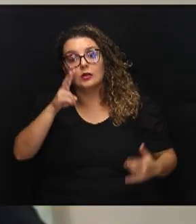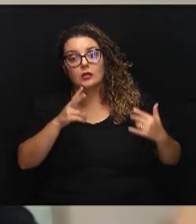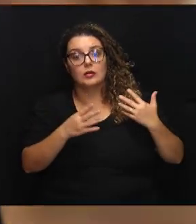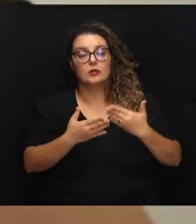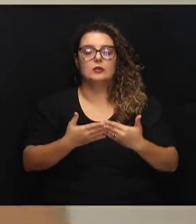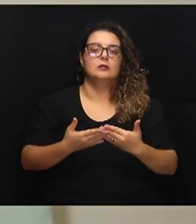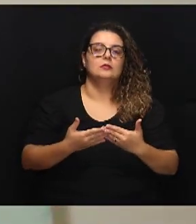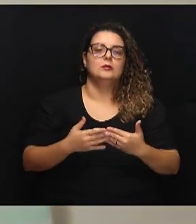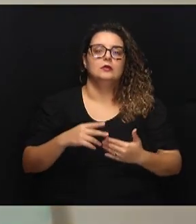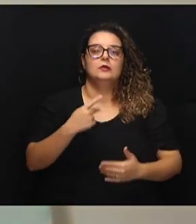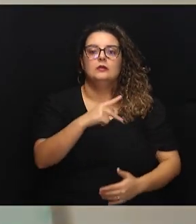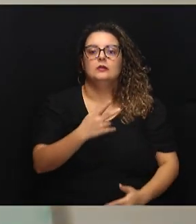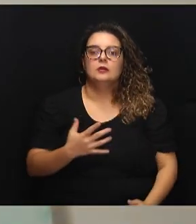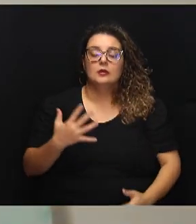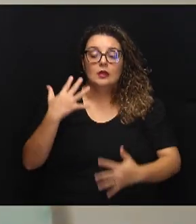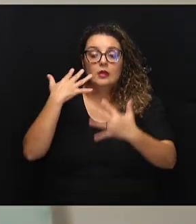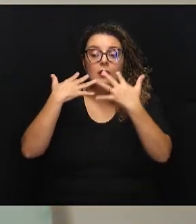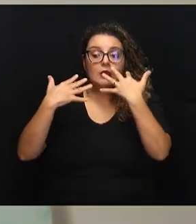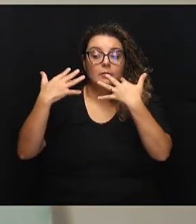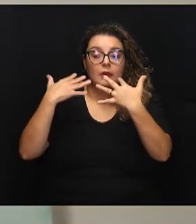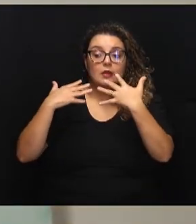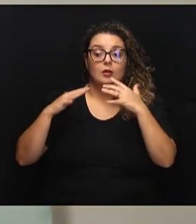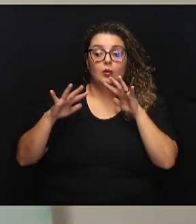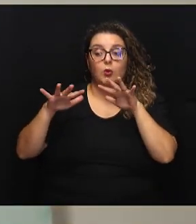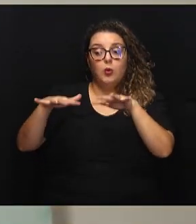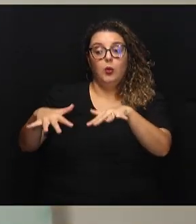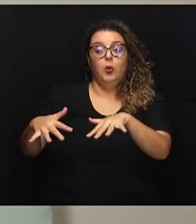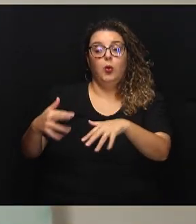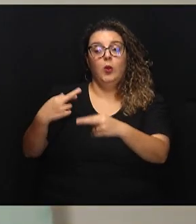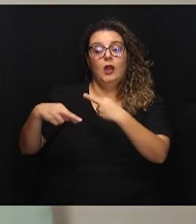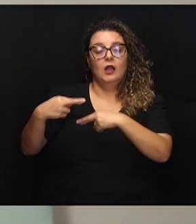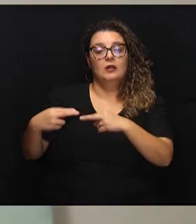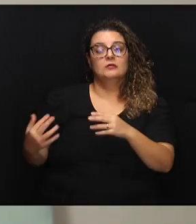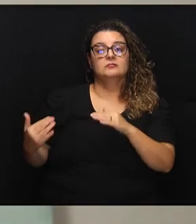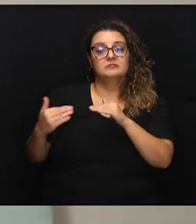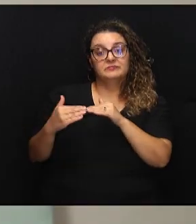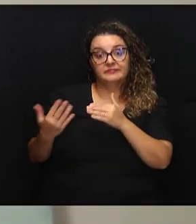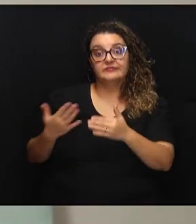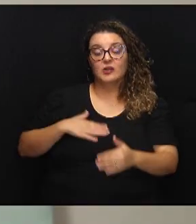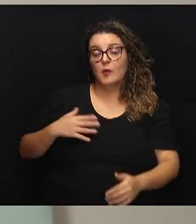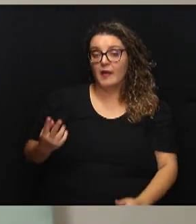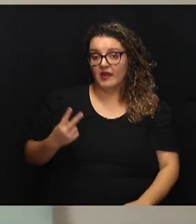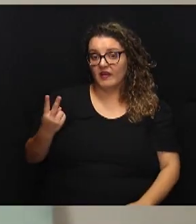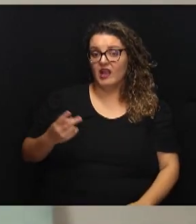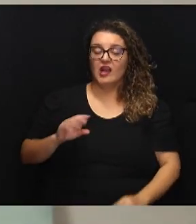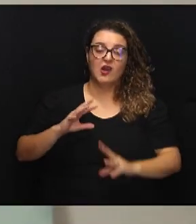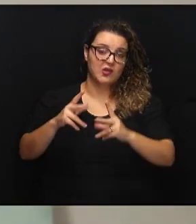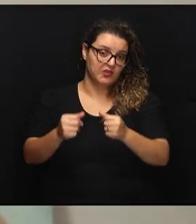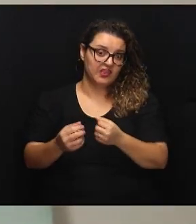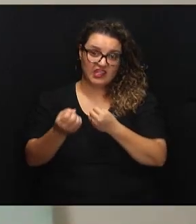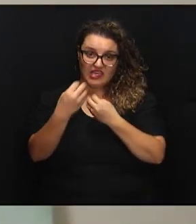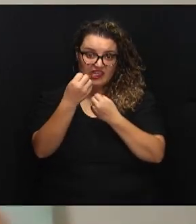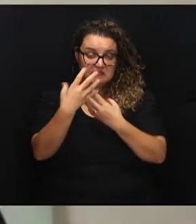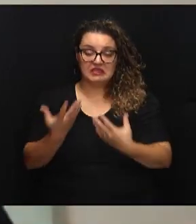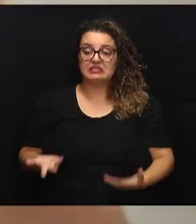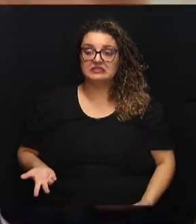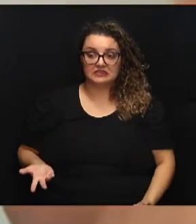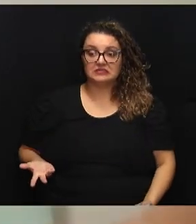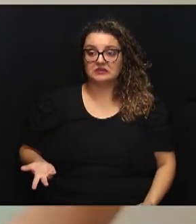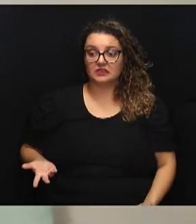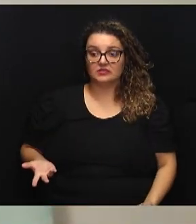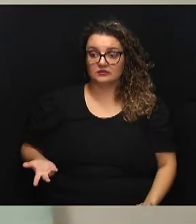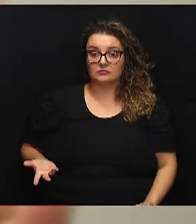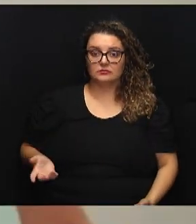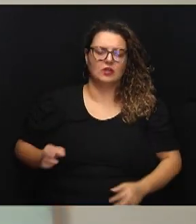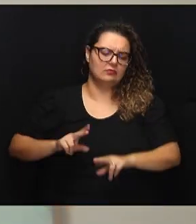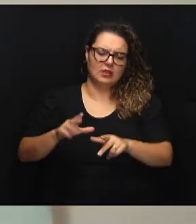na história deles que me chamou a atenção ali e que tem a ver com os meus valores, né? Então, de repente, a gente tem aqui vários